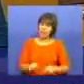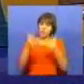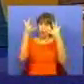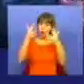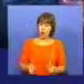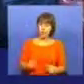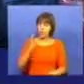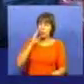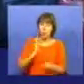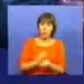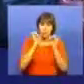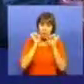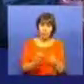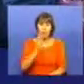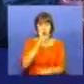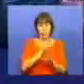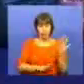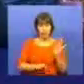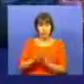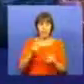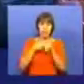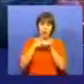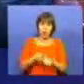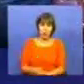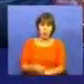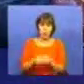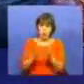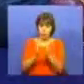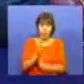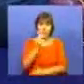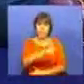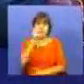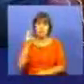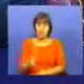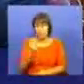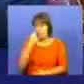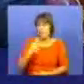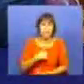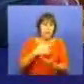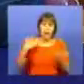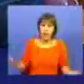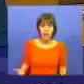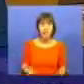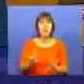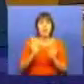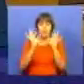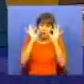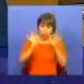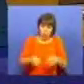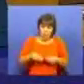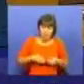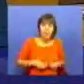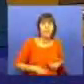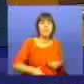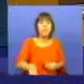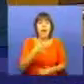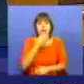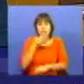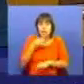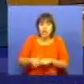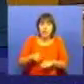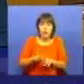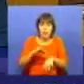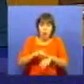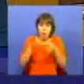orçamento, o último que o seu governo faz para cumprir na integralidade, é um fracasso. Vamos chegando ao fim do mandato e só vai sobrando